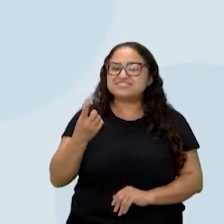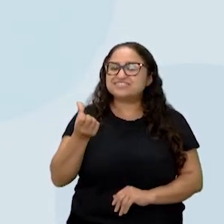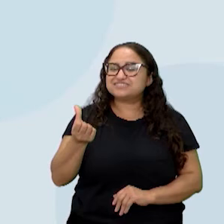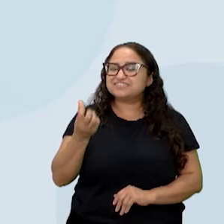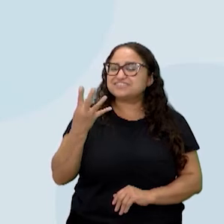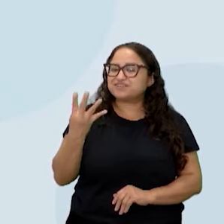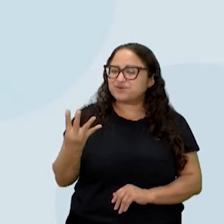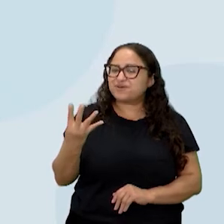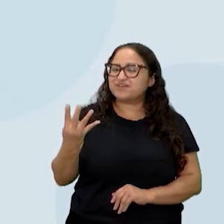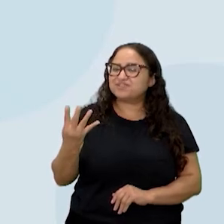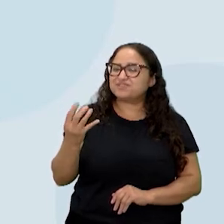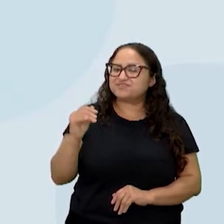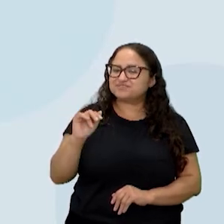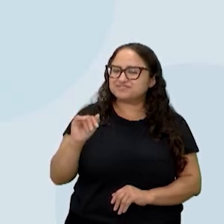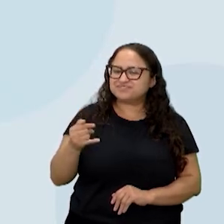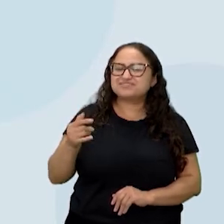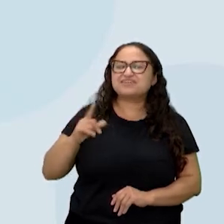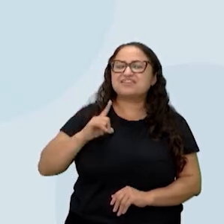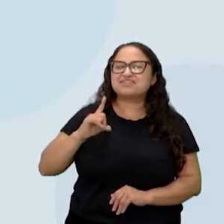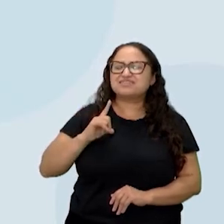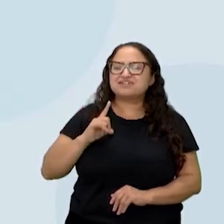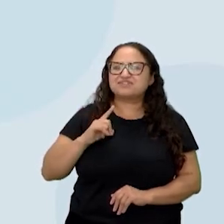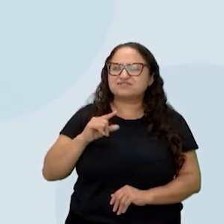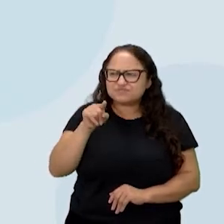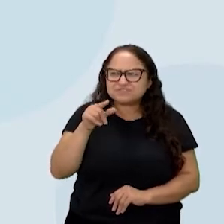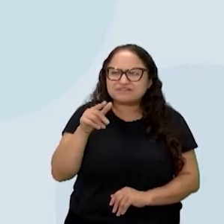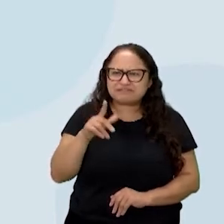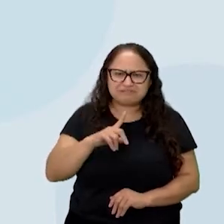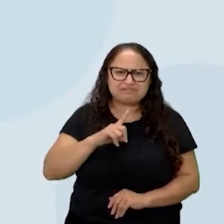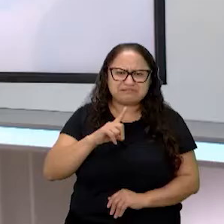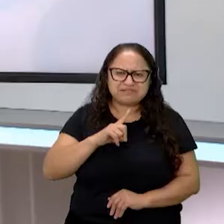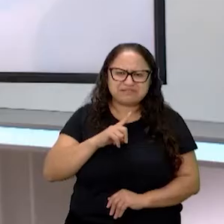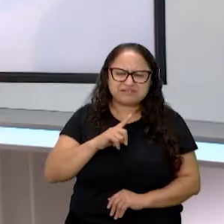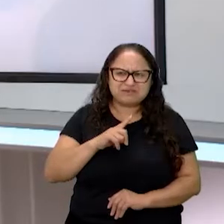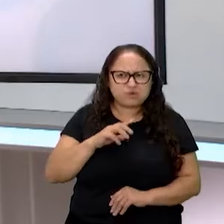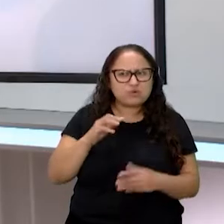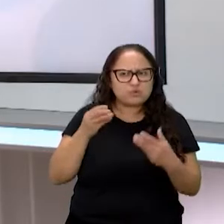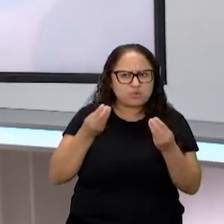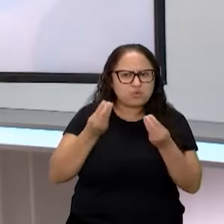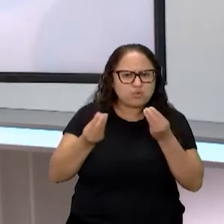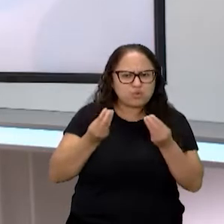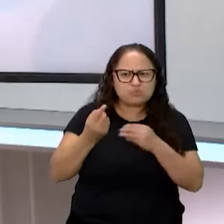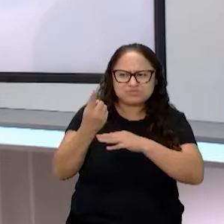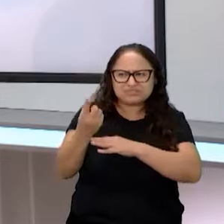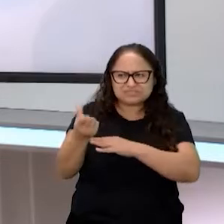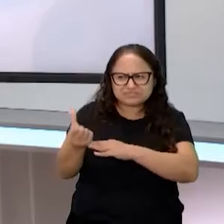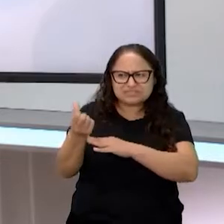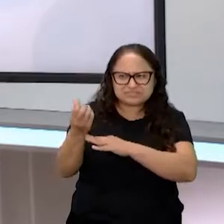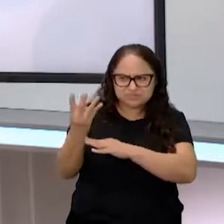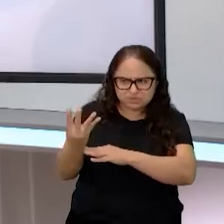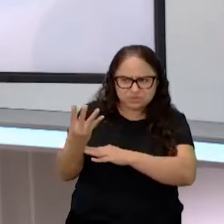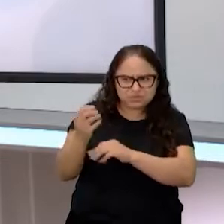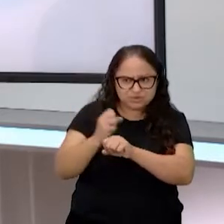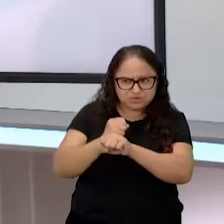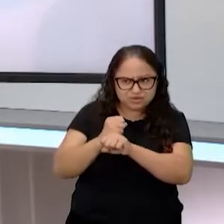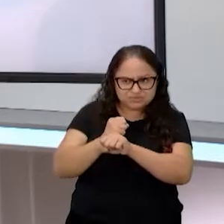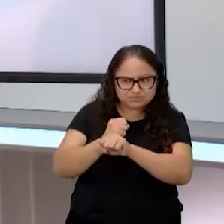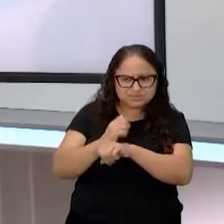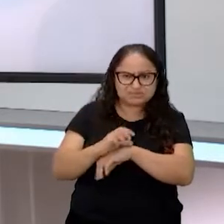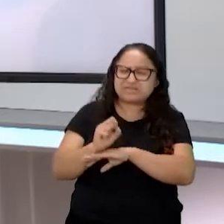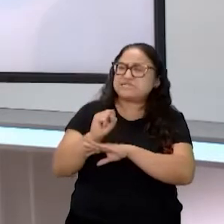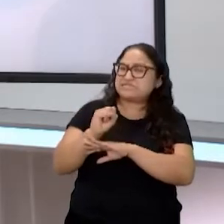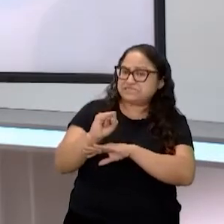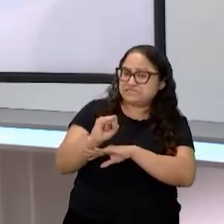anos. Então, tem como você ter 164 anos? Tem. Lá, você morando lá. E se